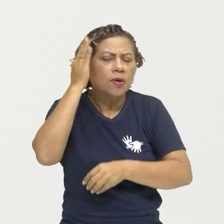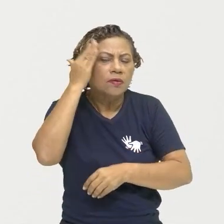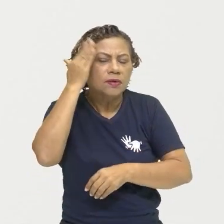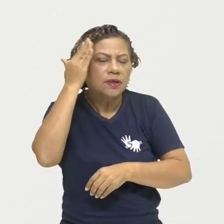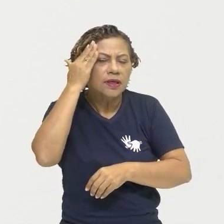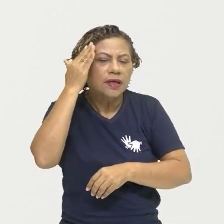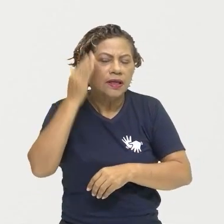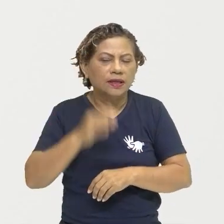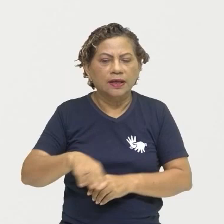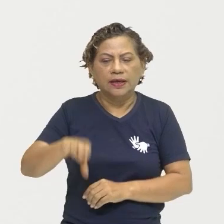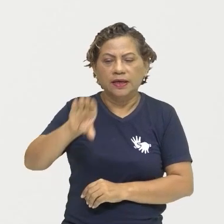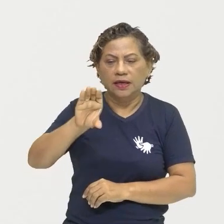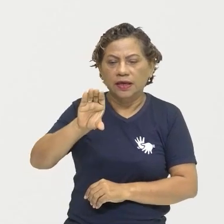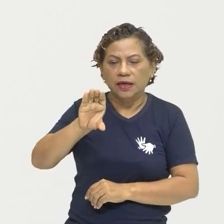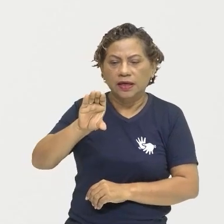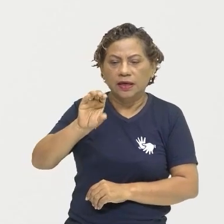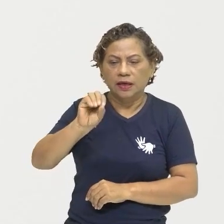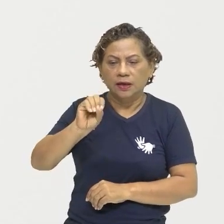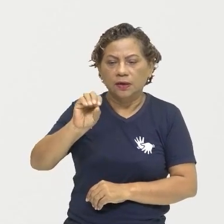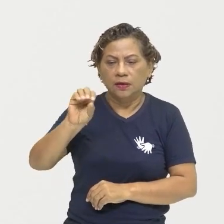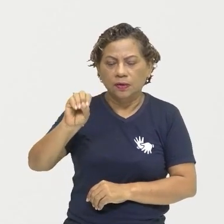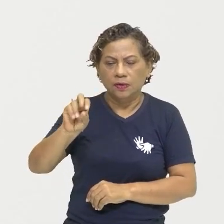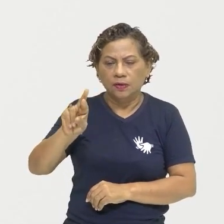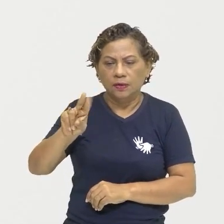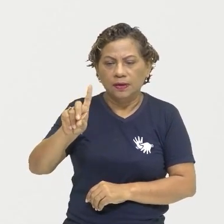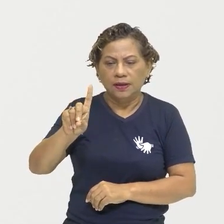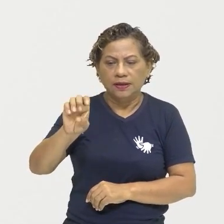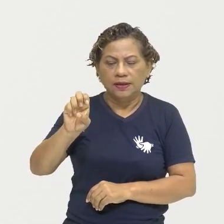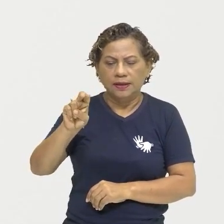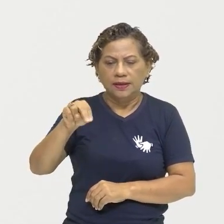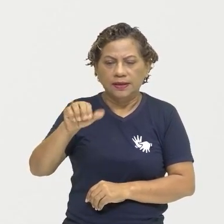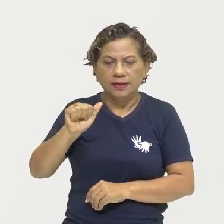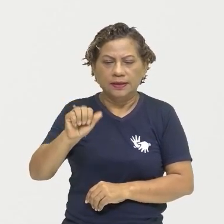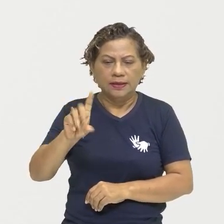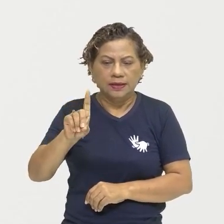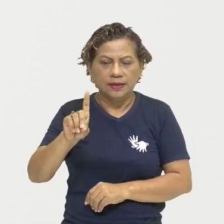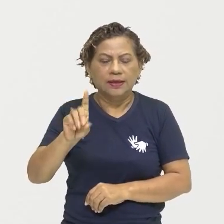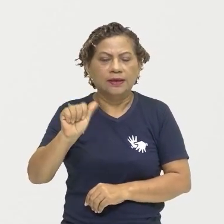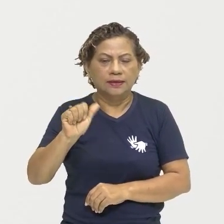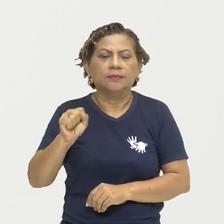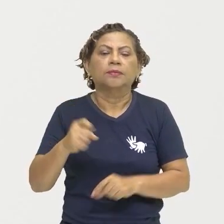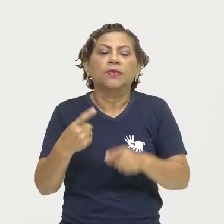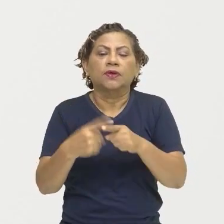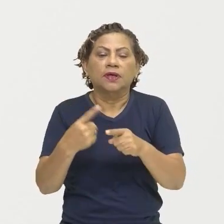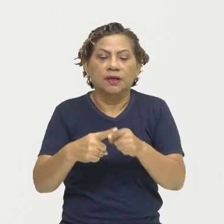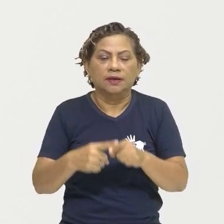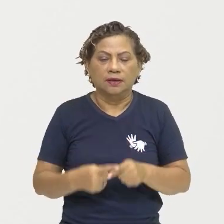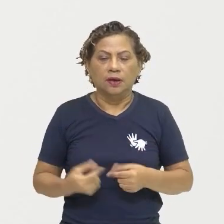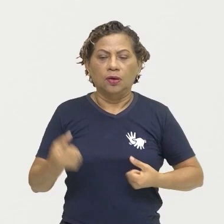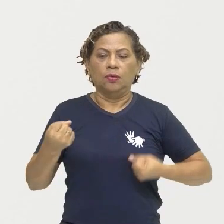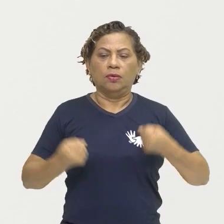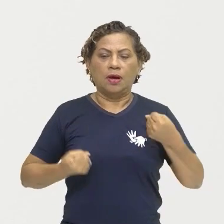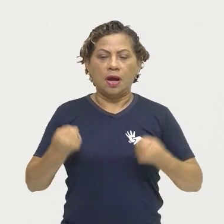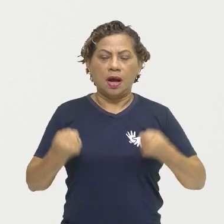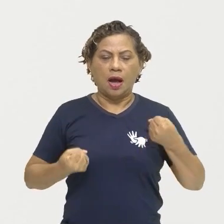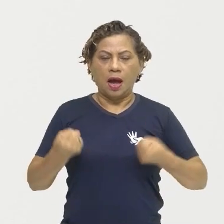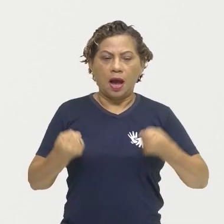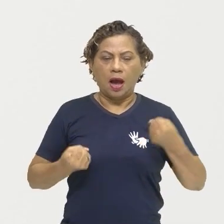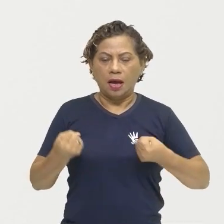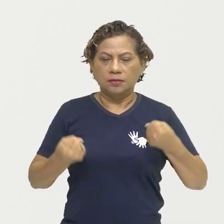estão aqui, ó, sintaticamente independentes uma da outra. O carro partiu. O carro partiu não